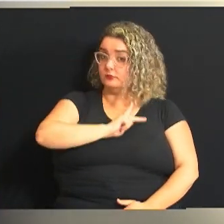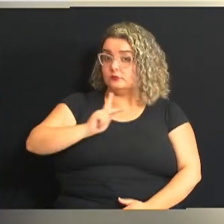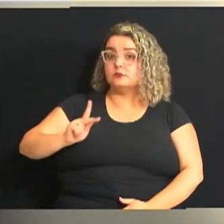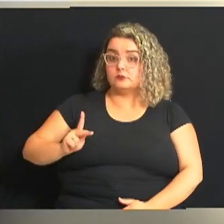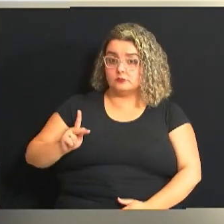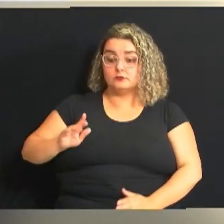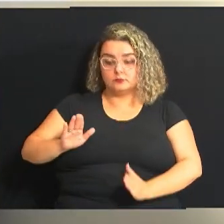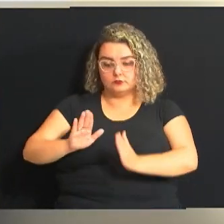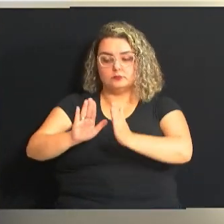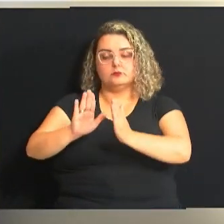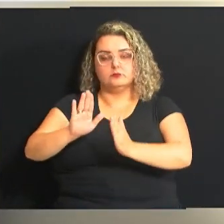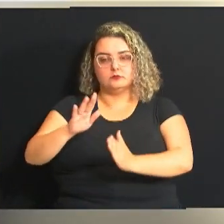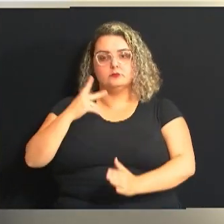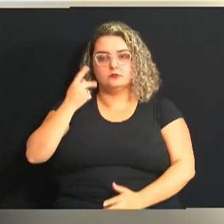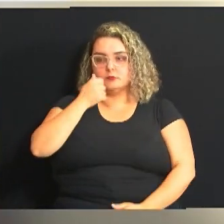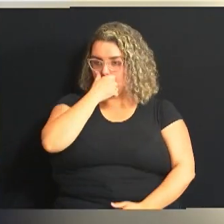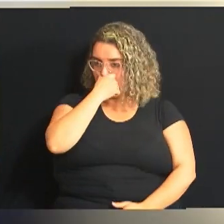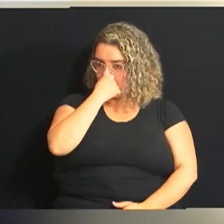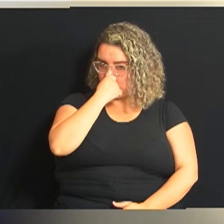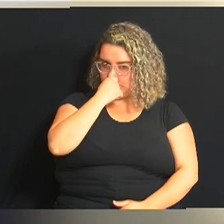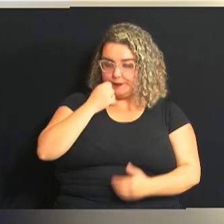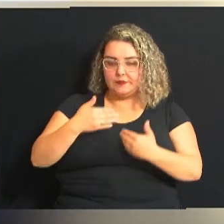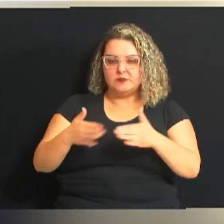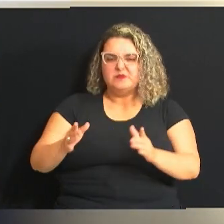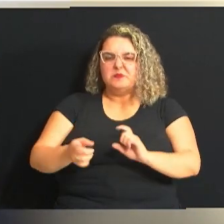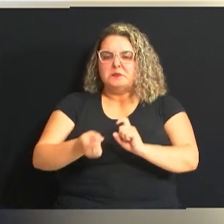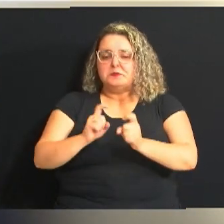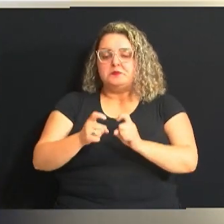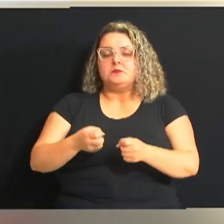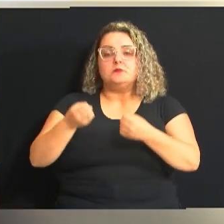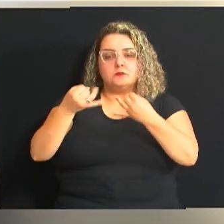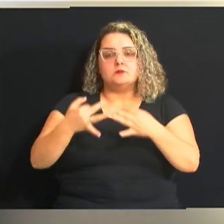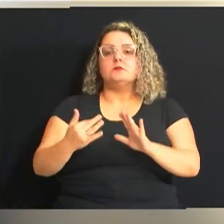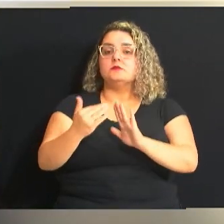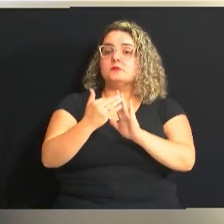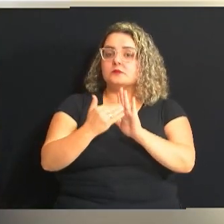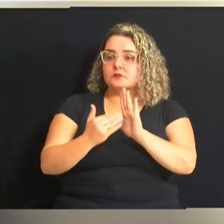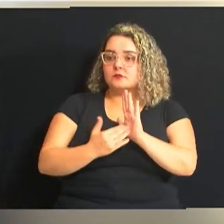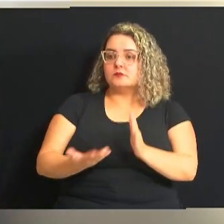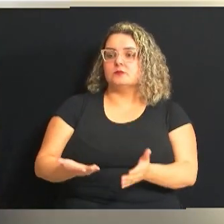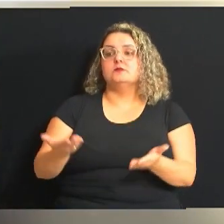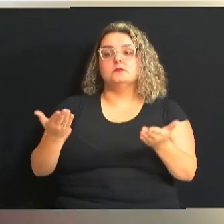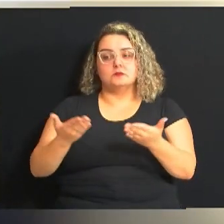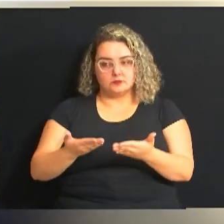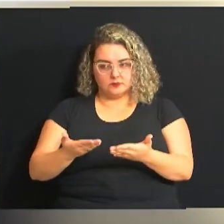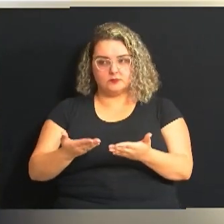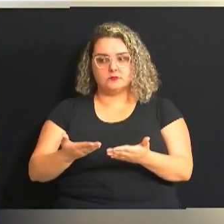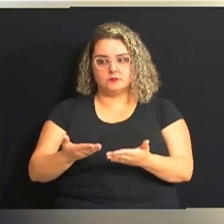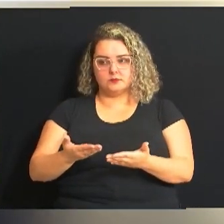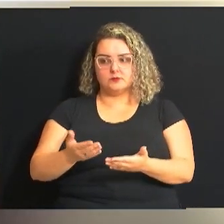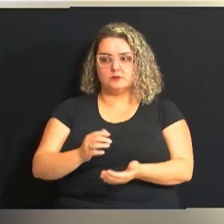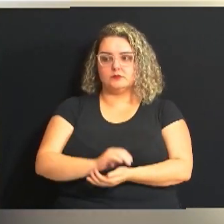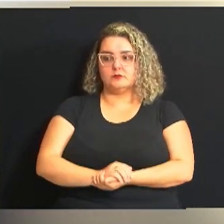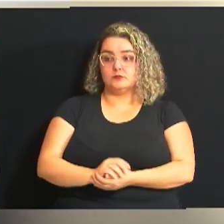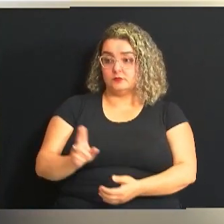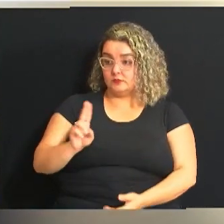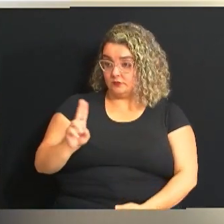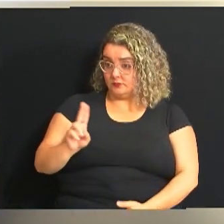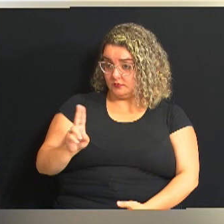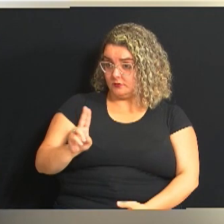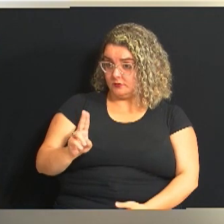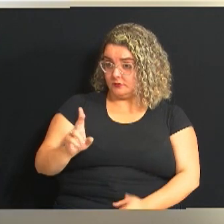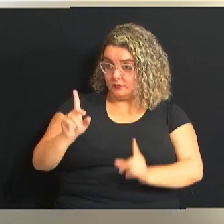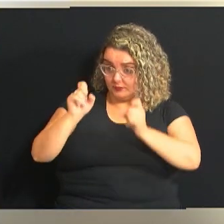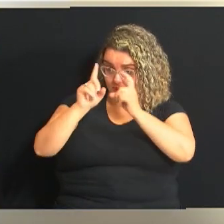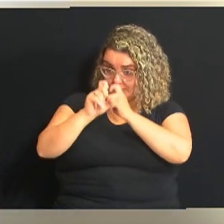frente parlamentar e abriu a reunião explicando a pauta do dia. Hoje é um nome muito complicado